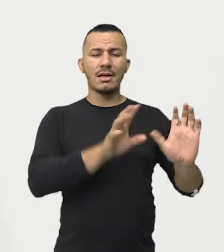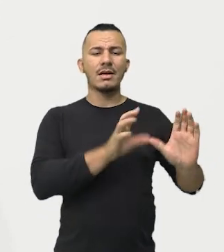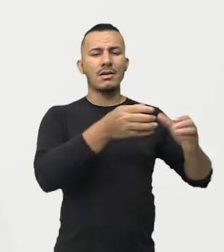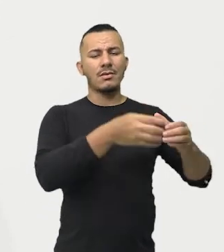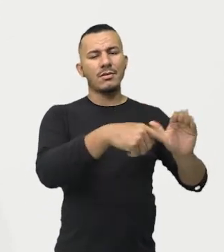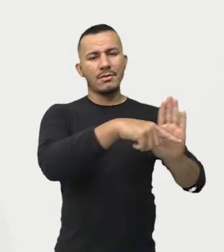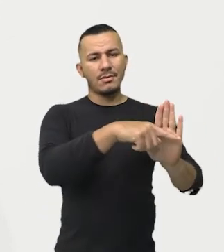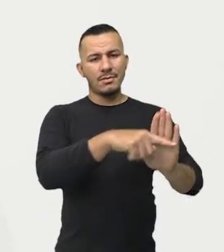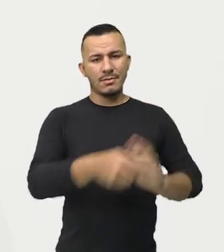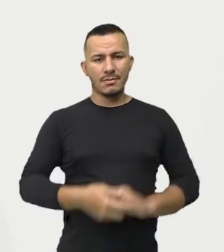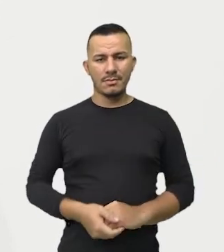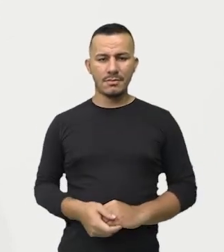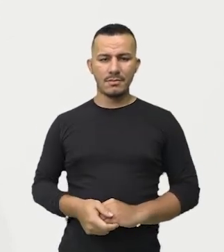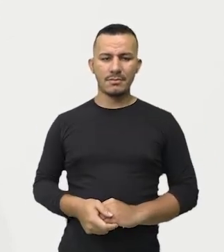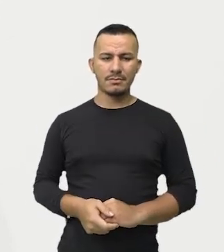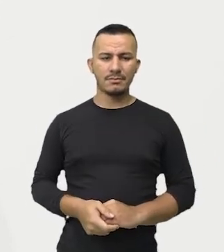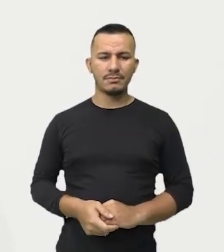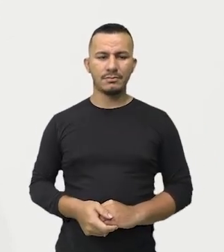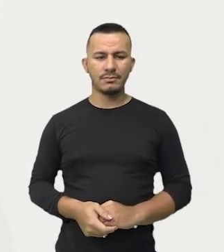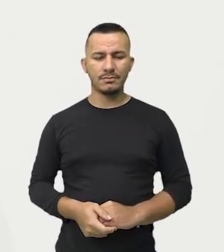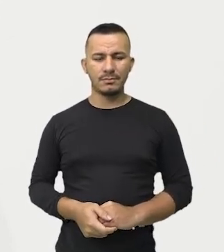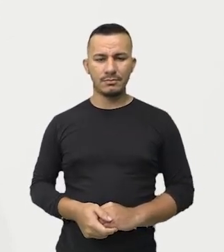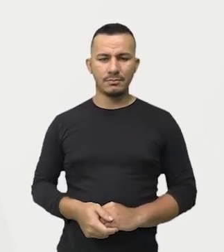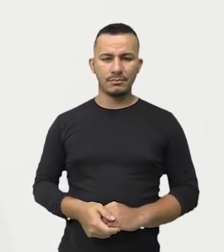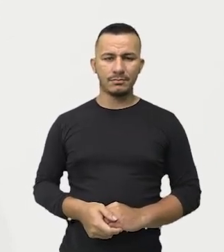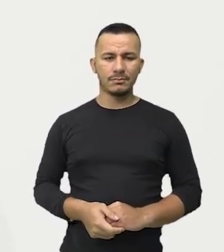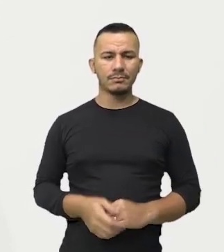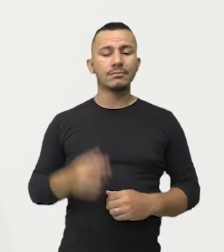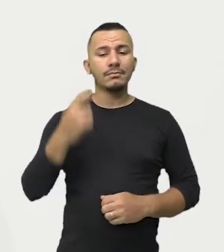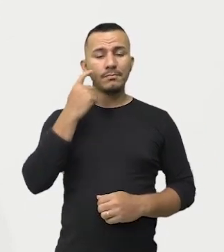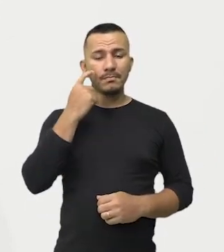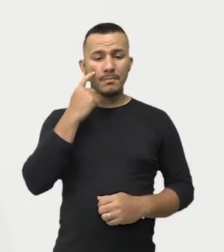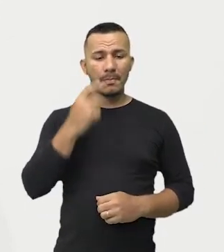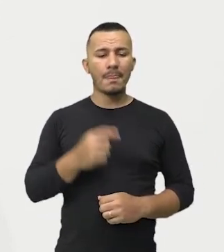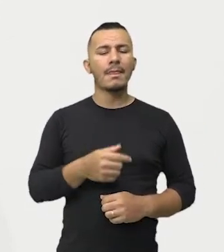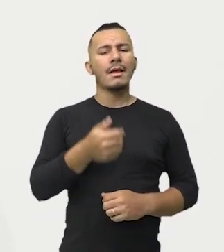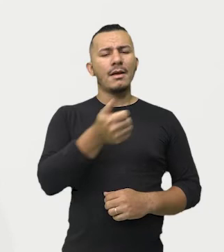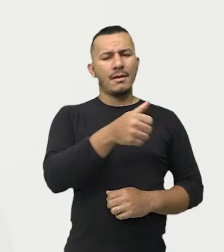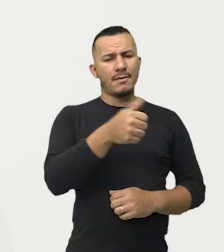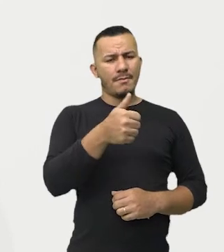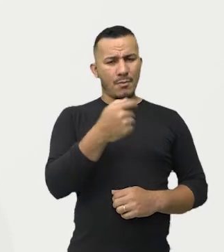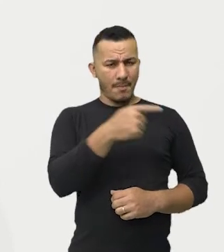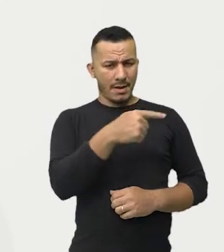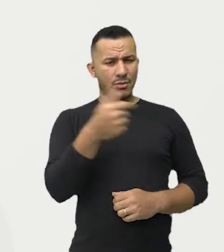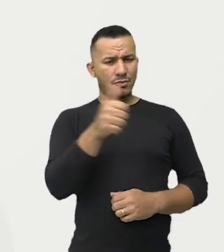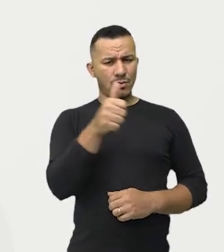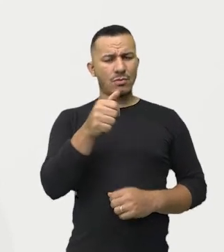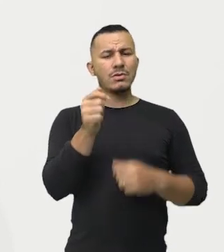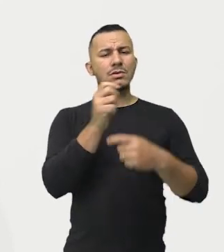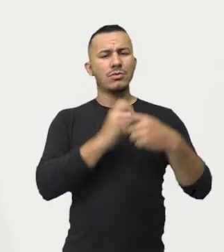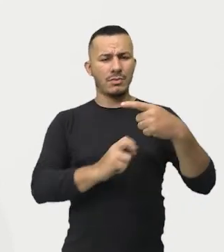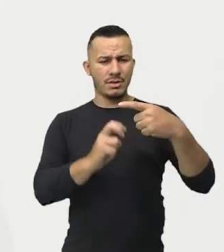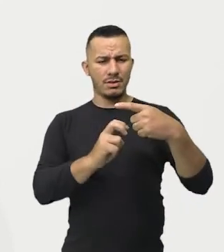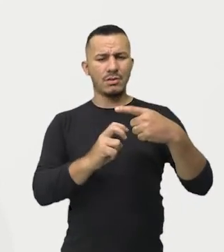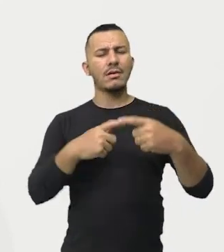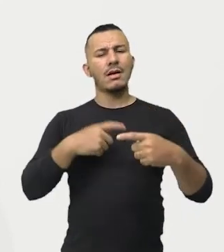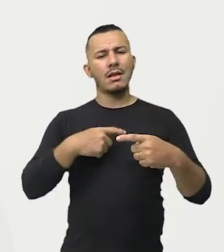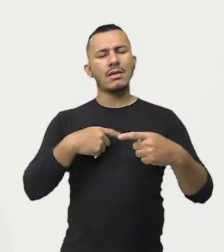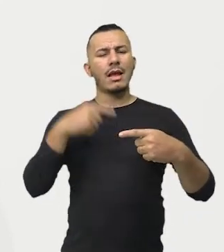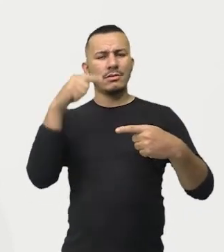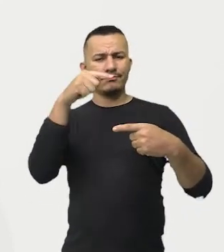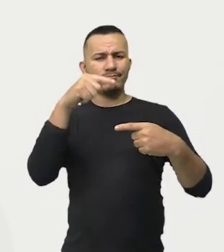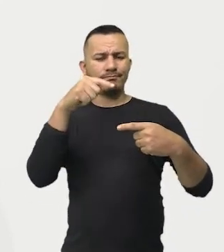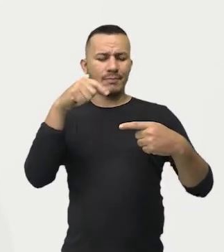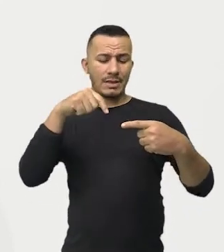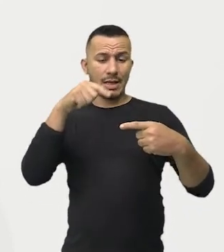estar na parte negativa. Então, tem um detalhamento aí, ó. Menos 11 sobre 5 possui denominador, como o professor já falou,